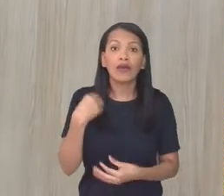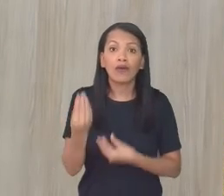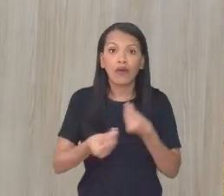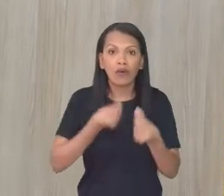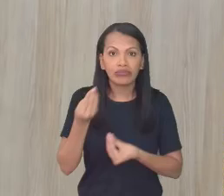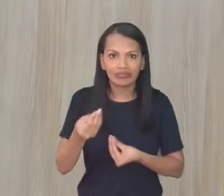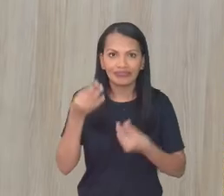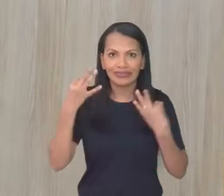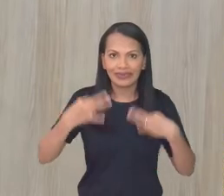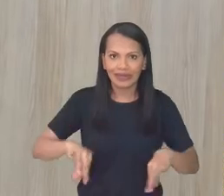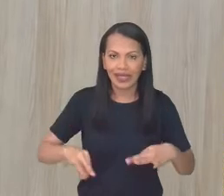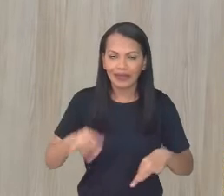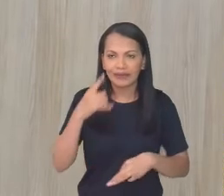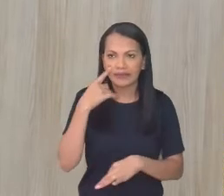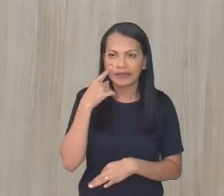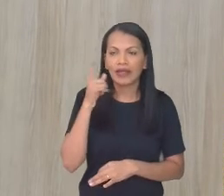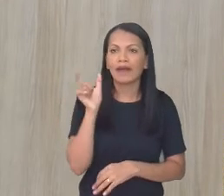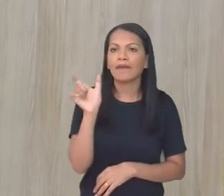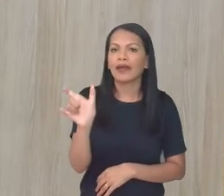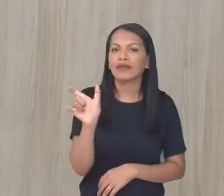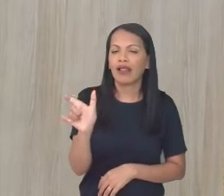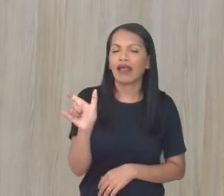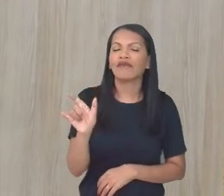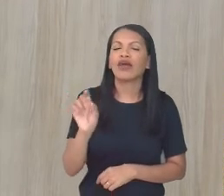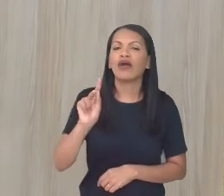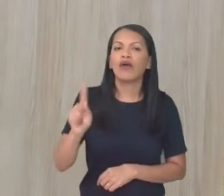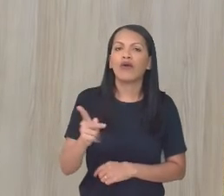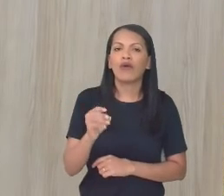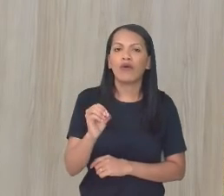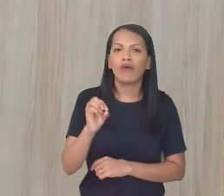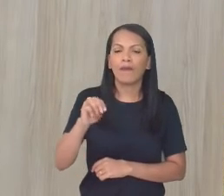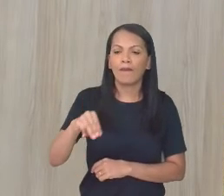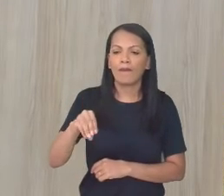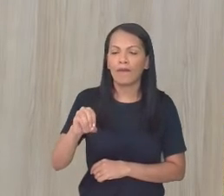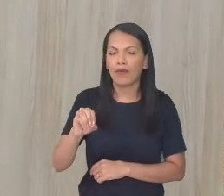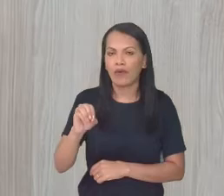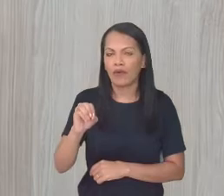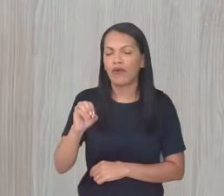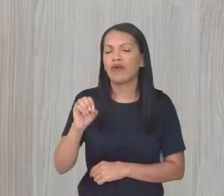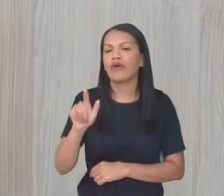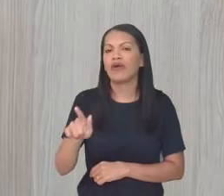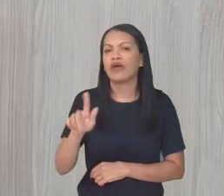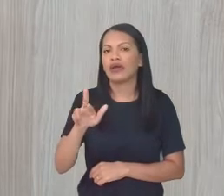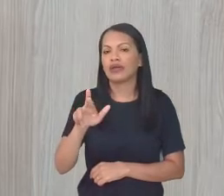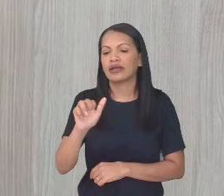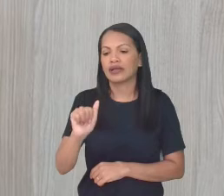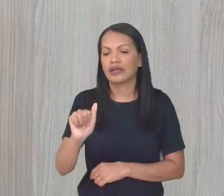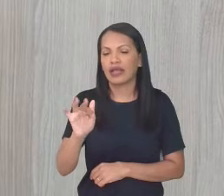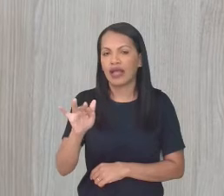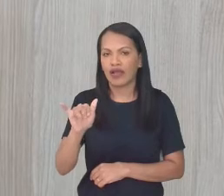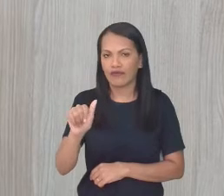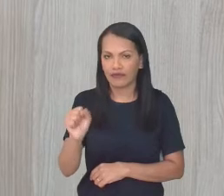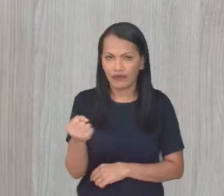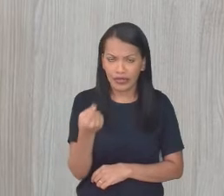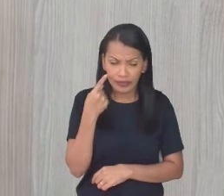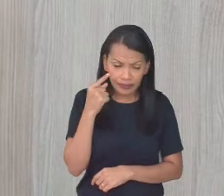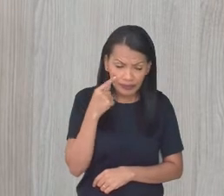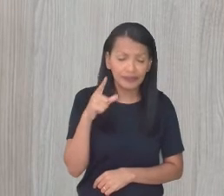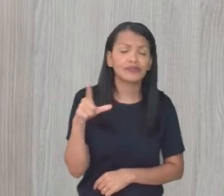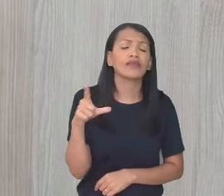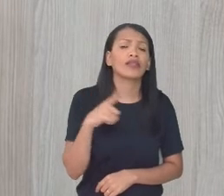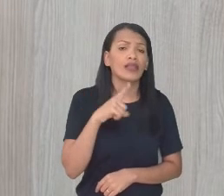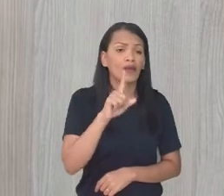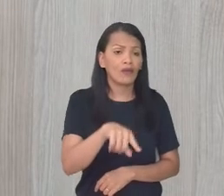Então, essas são as palavras homógrafas. E as palavras homógrafas, professor, ao contrário das homófonas, terão